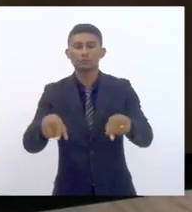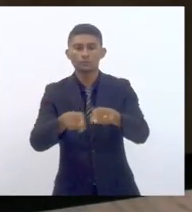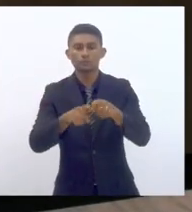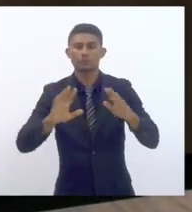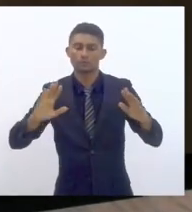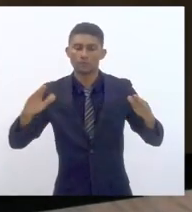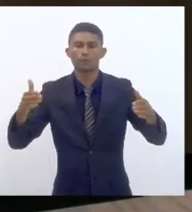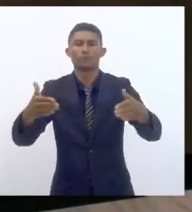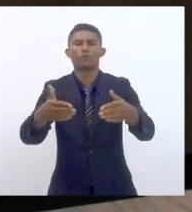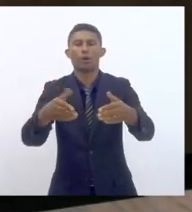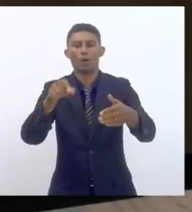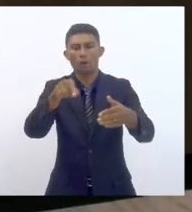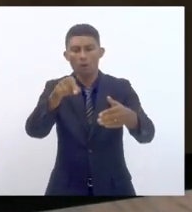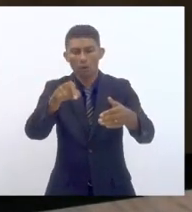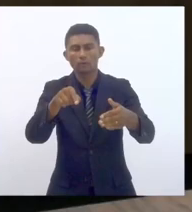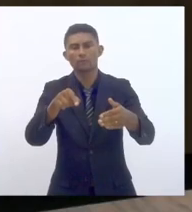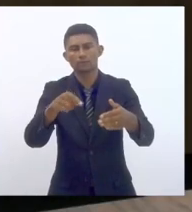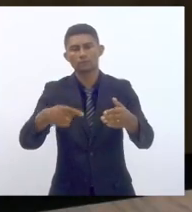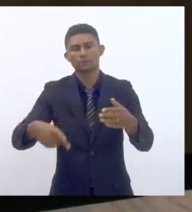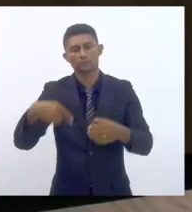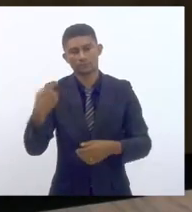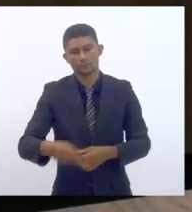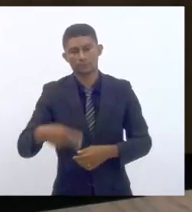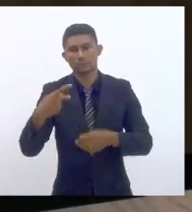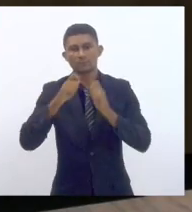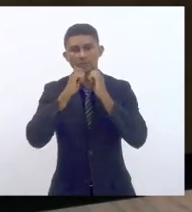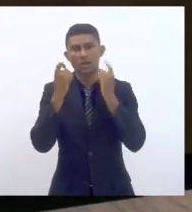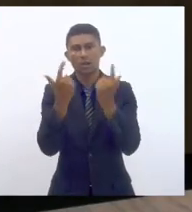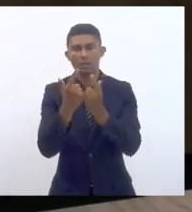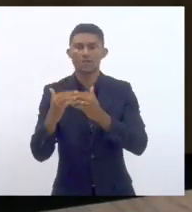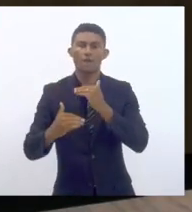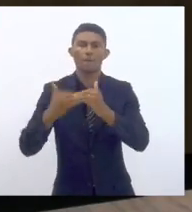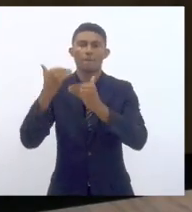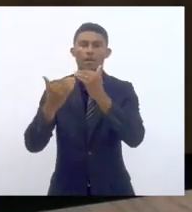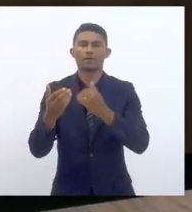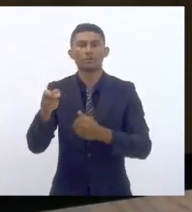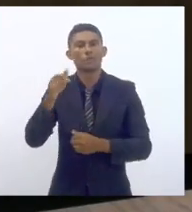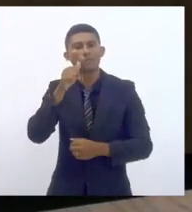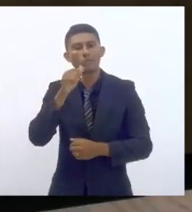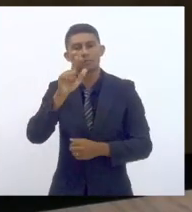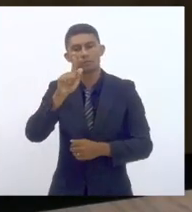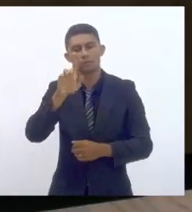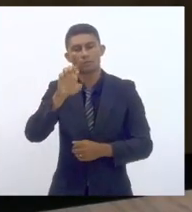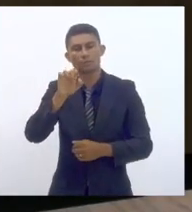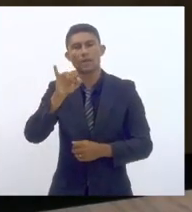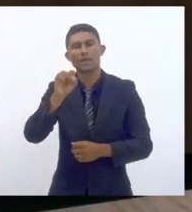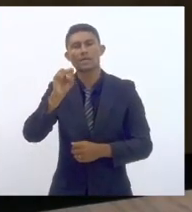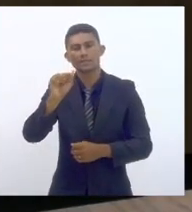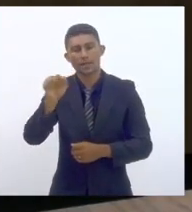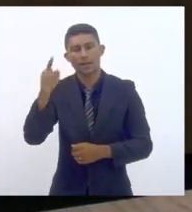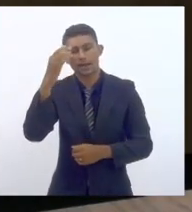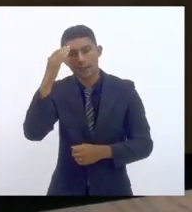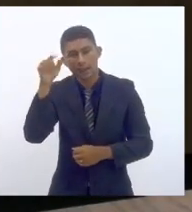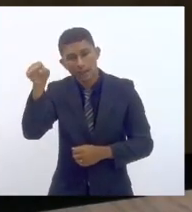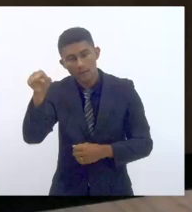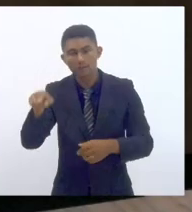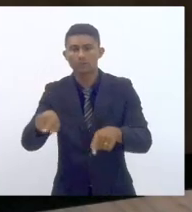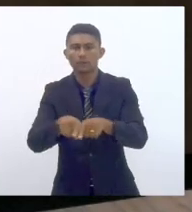de Desenvolvimento da Assembleia, agradeço aí a Geisa Rocha e sua equipe. E chegamos ao dia de hoje, agradeço muito a